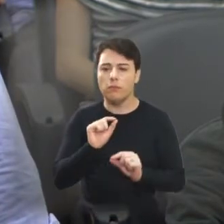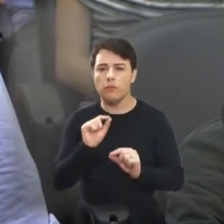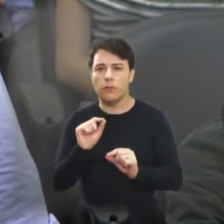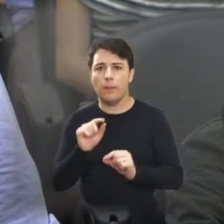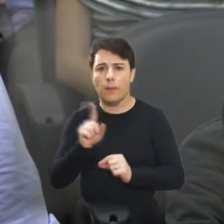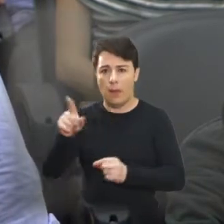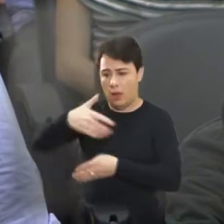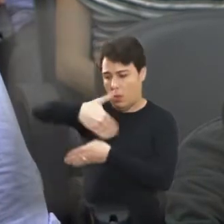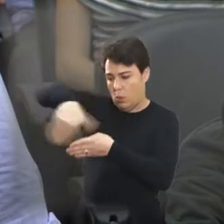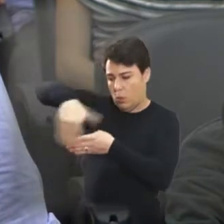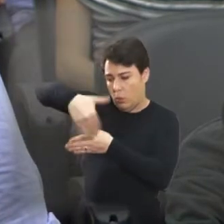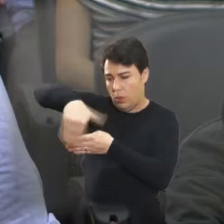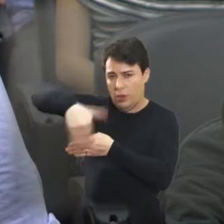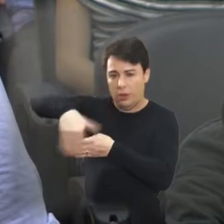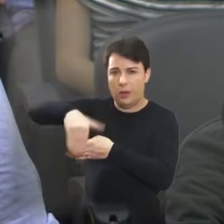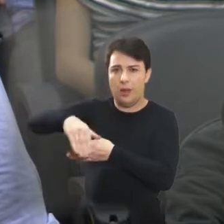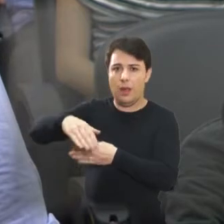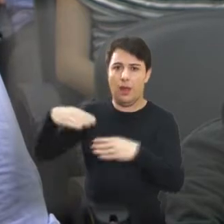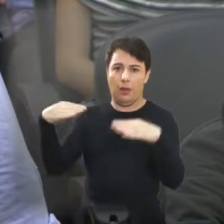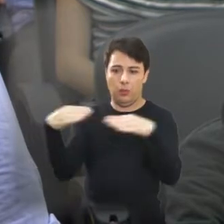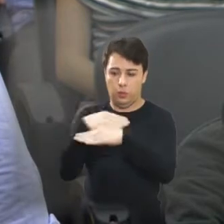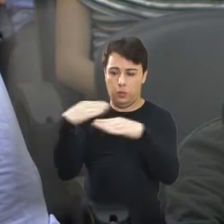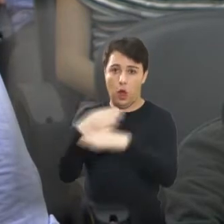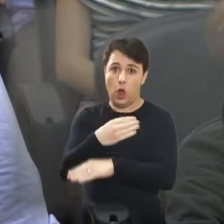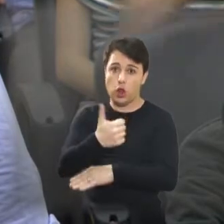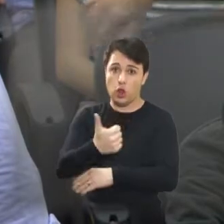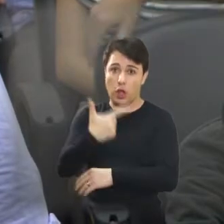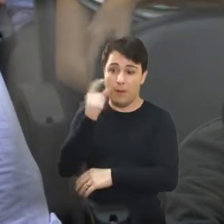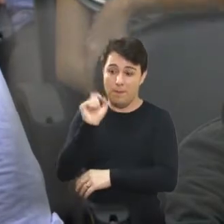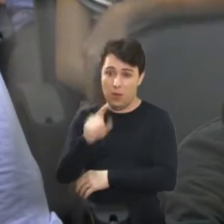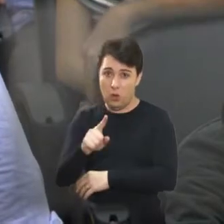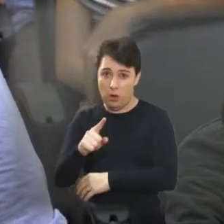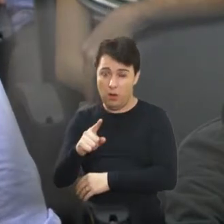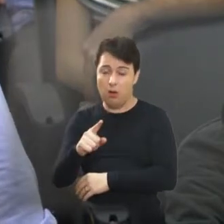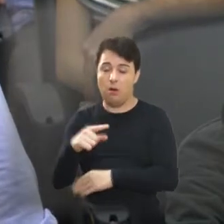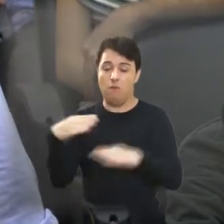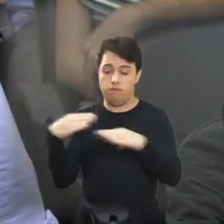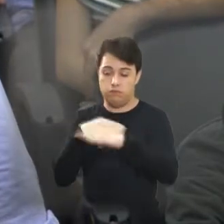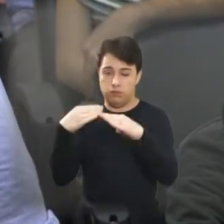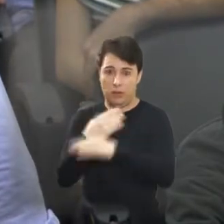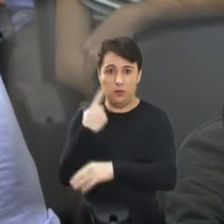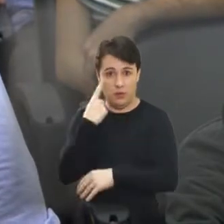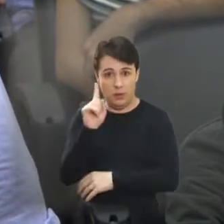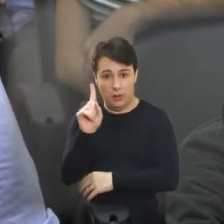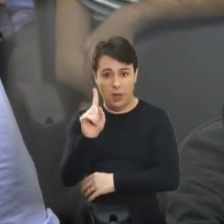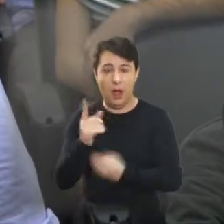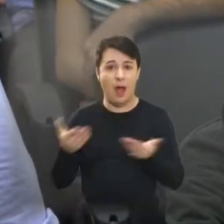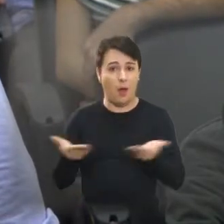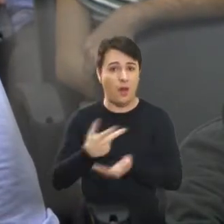José Barbieri Neto, onde passam 12 mil veículos por dia, quando a gente fala em colocar,